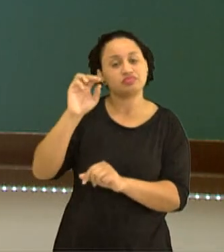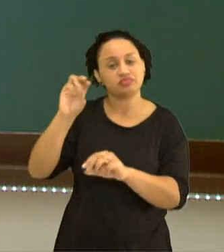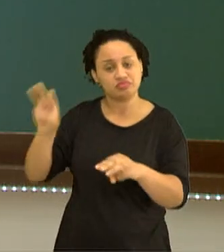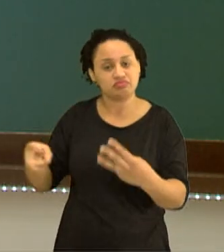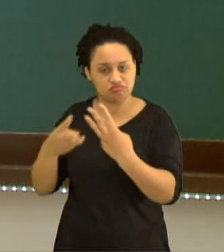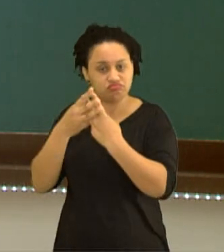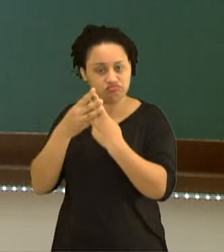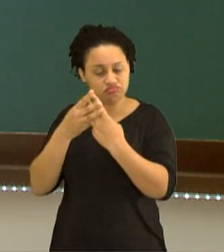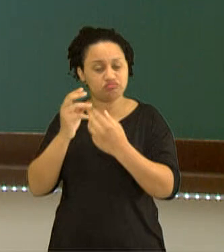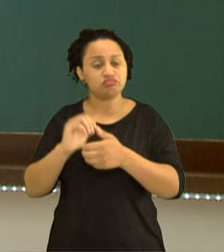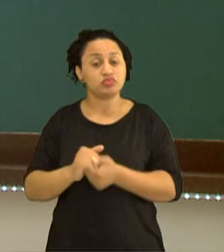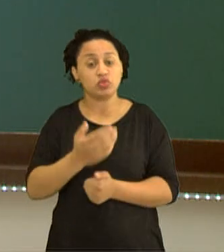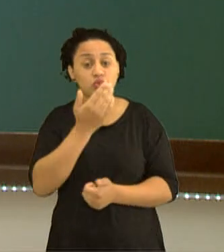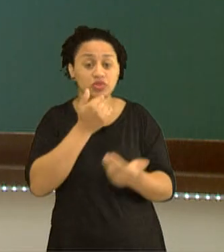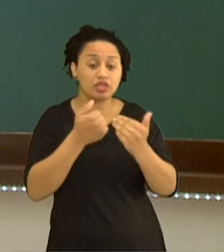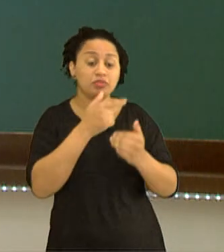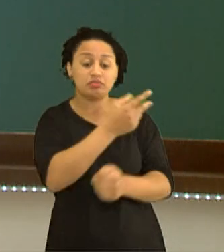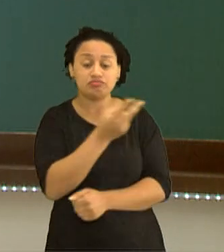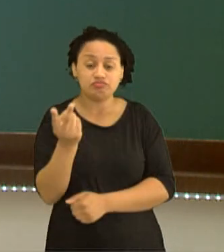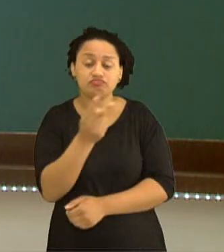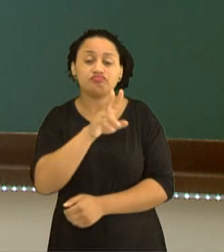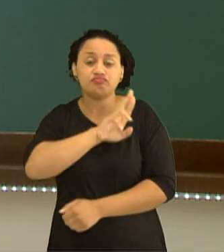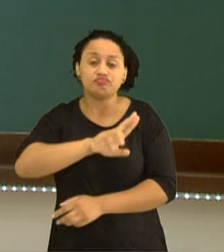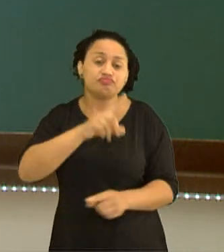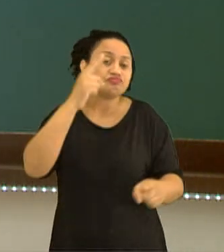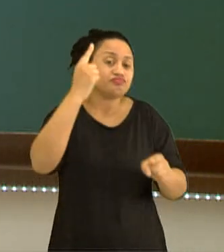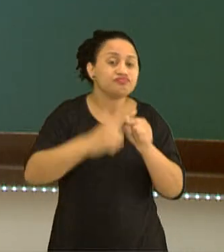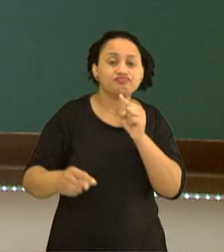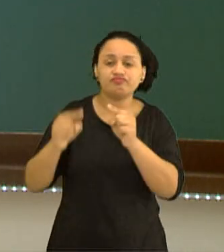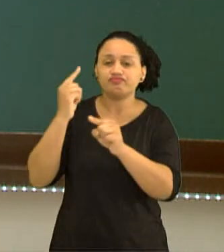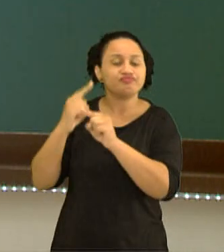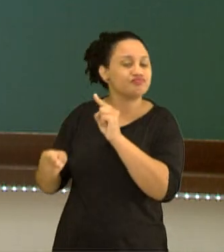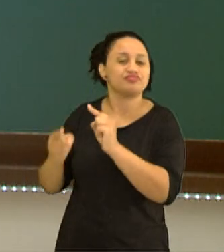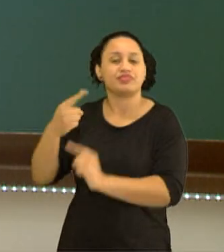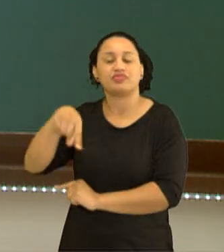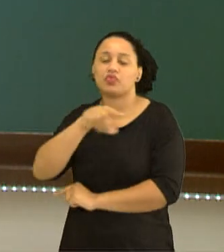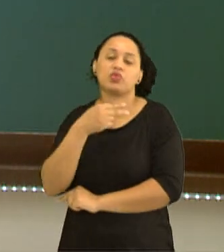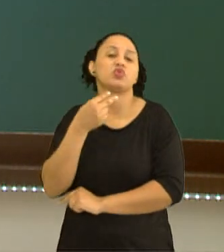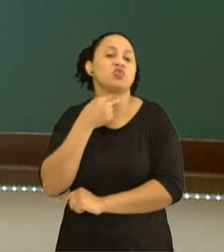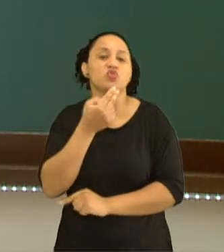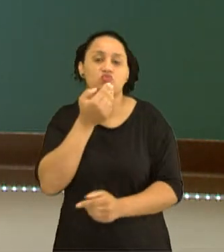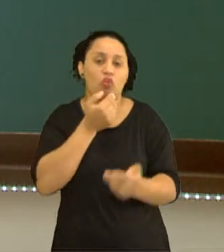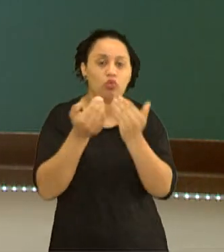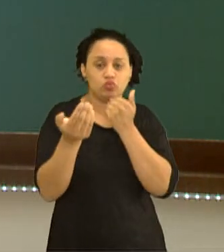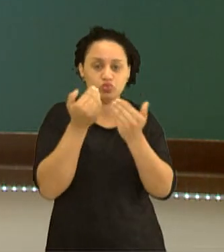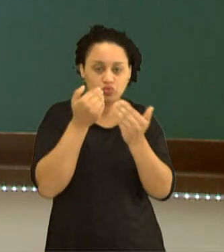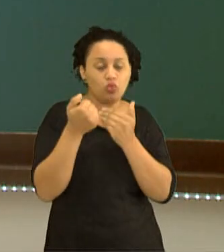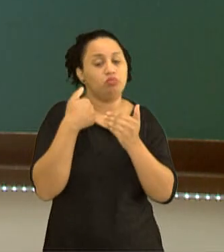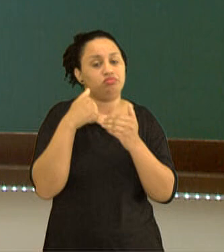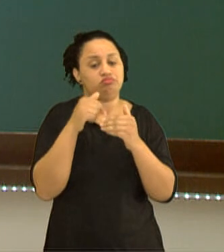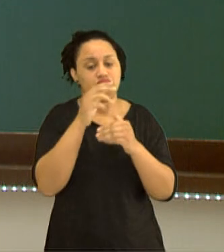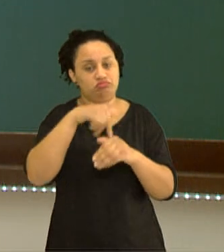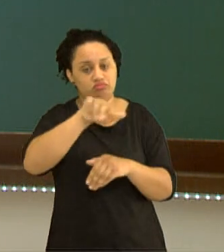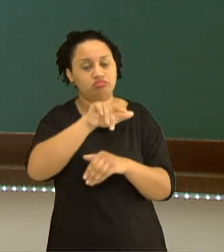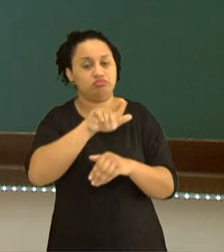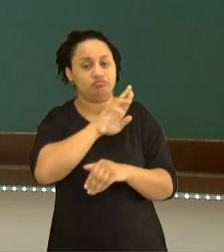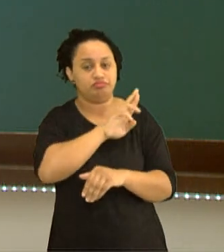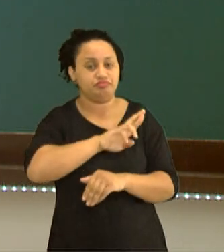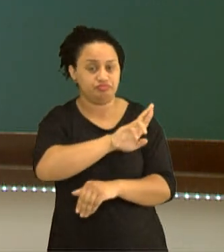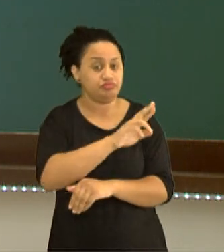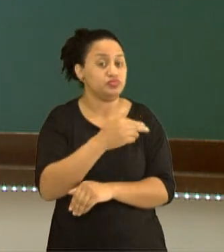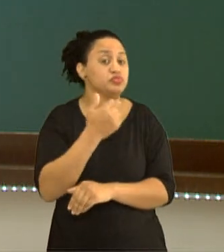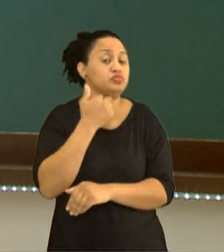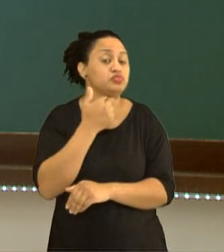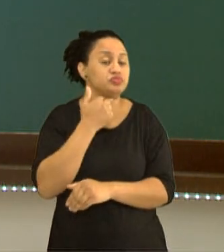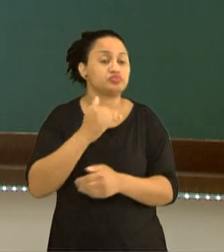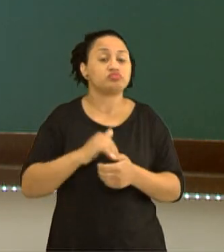os alimentos que são proibidos, ou seja, são objeto de tabu para o judaísmo e para o islamismo. Inclusive,